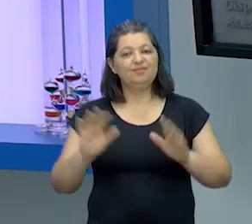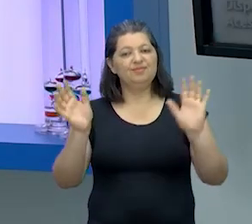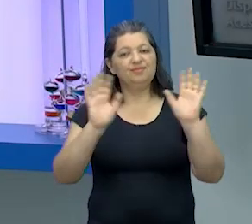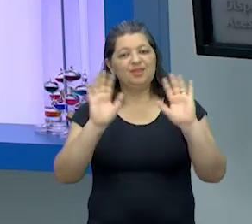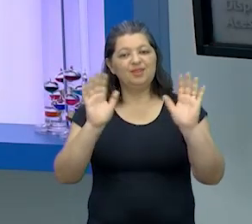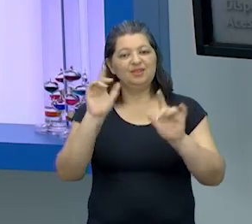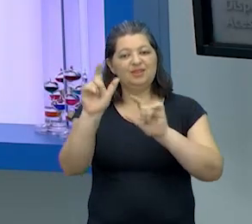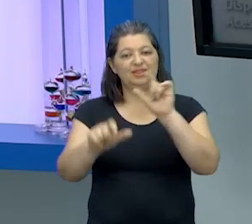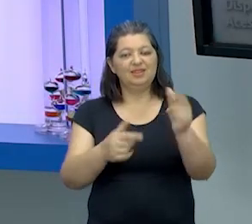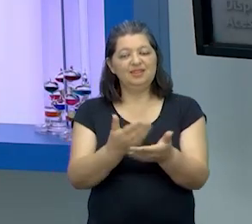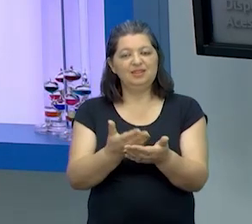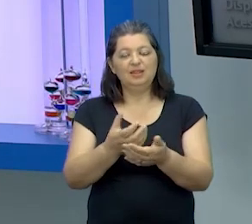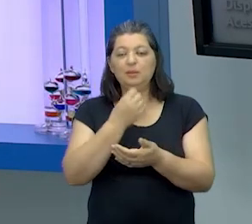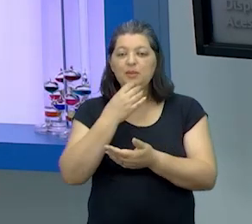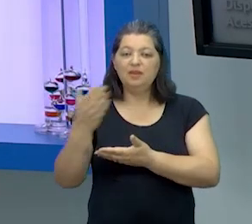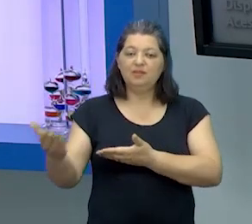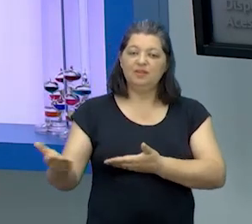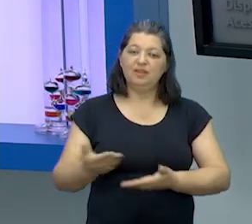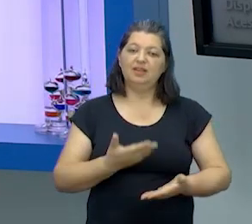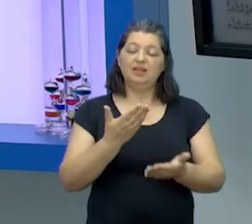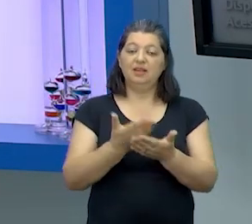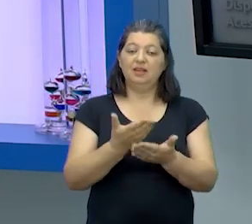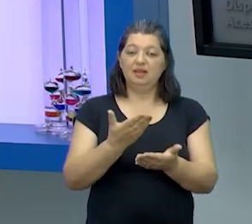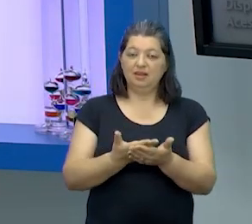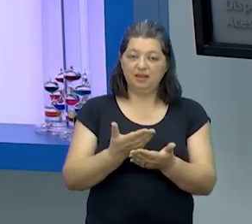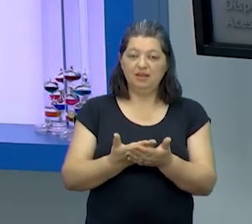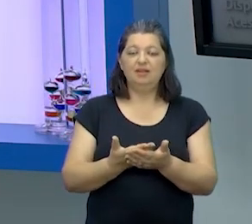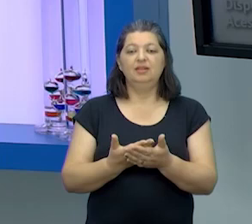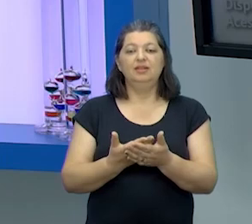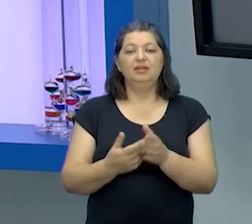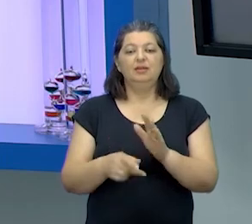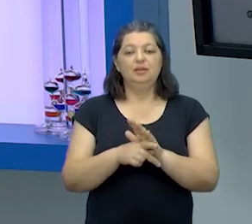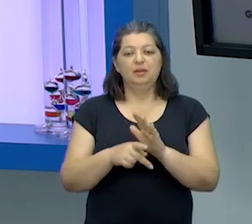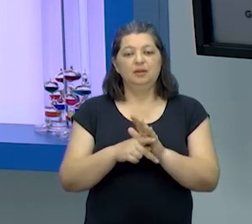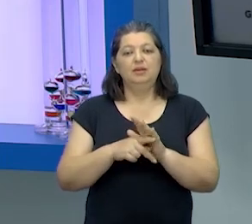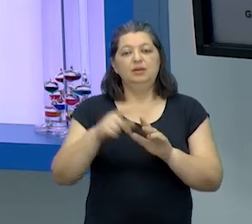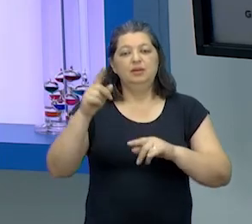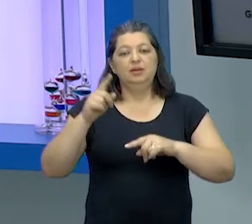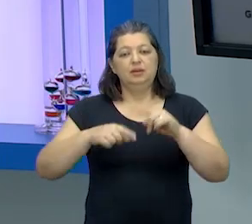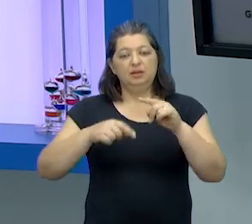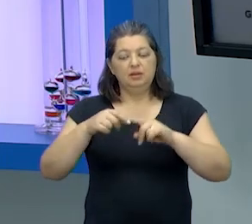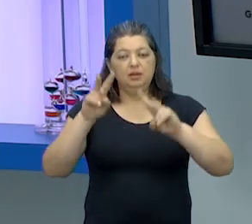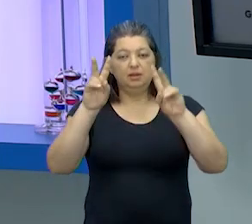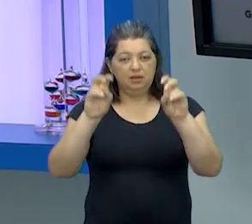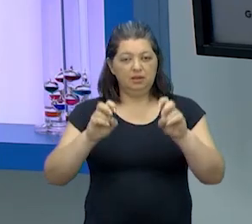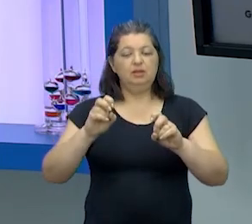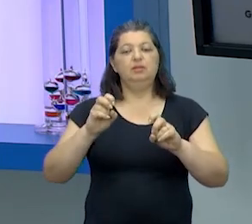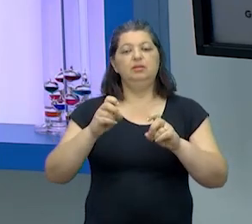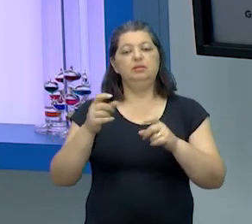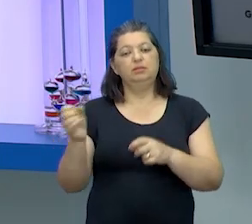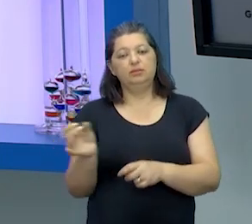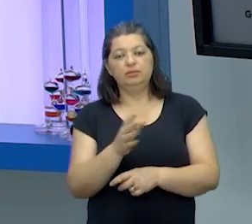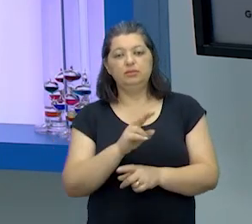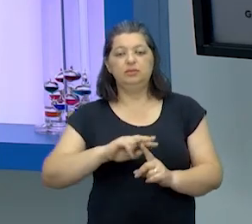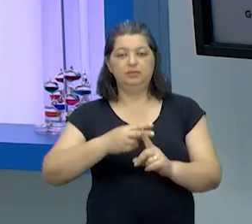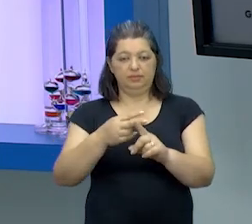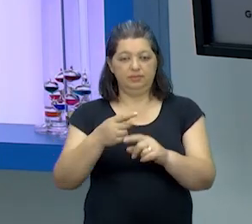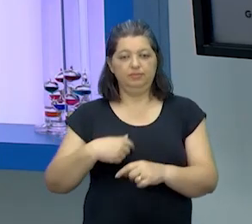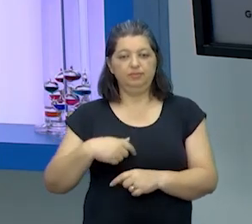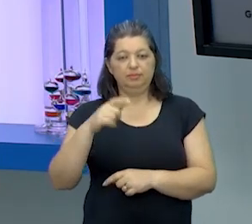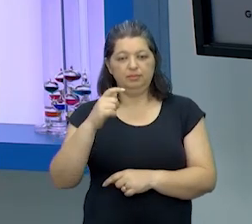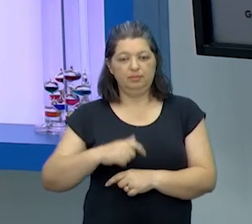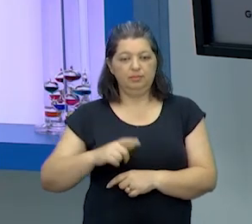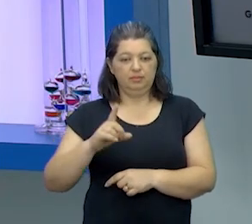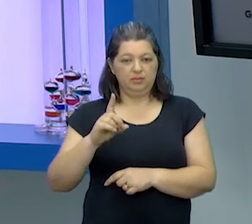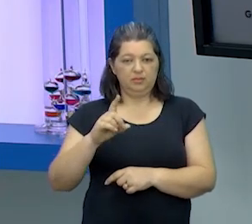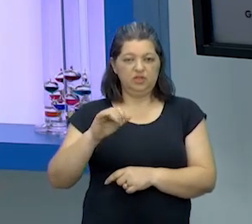Olá, estudantes! Sejam bem-vindos a mais uma aula do nosso componente Materiais Inovadores. Meu nome é Diana Barp, mas vocês podem chamar